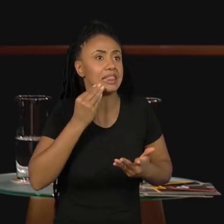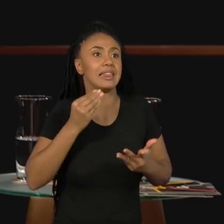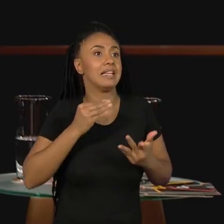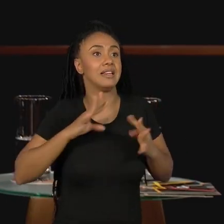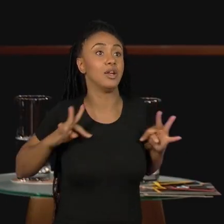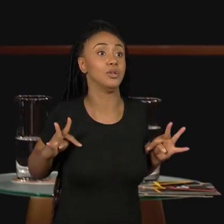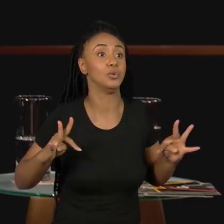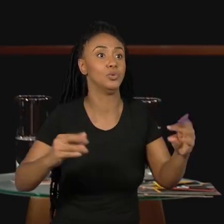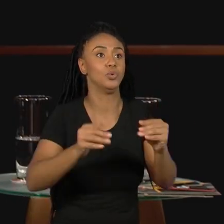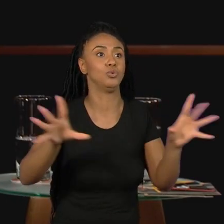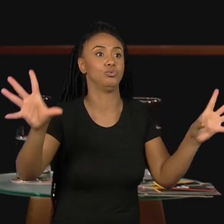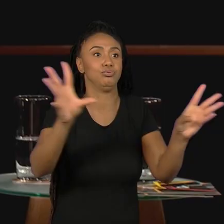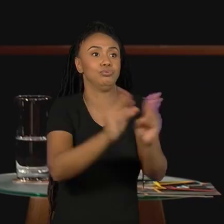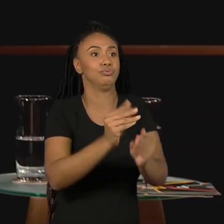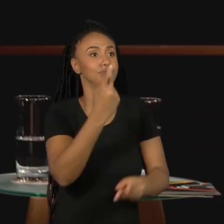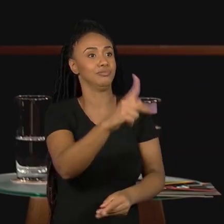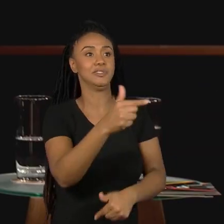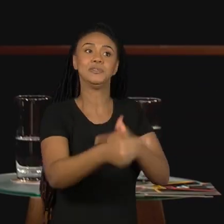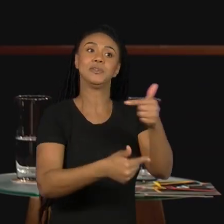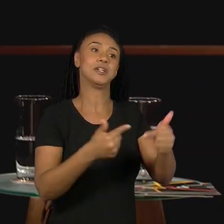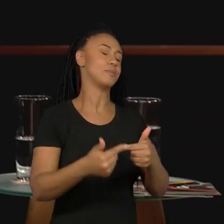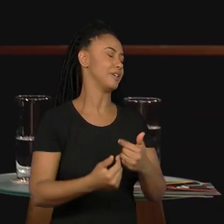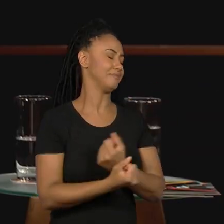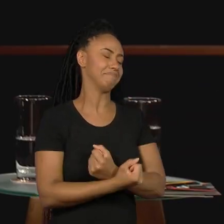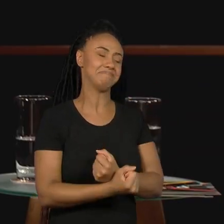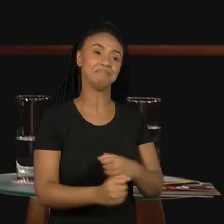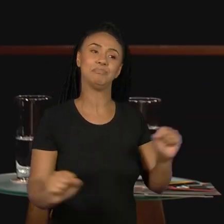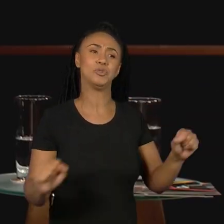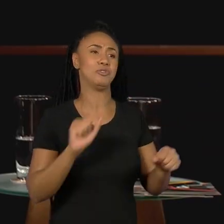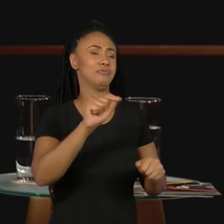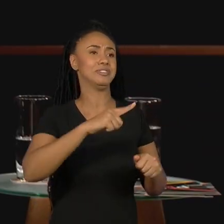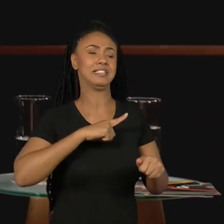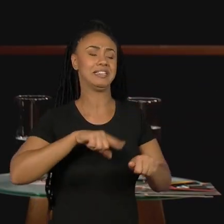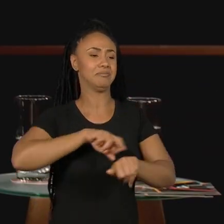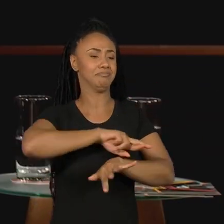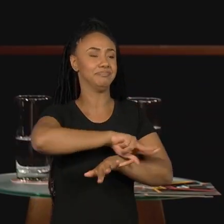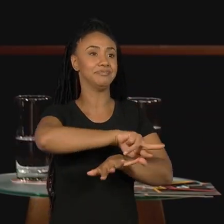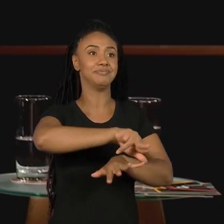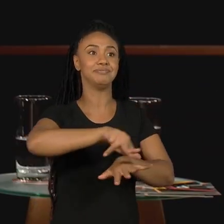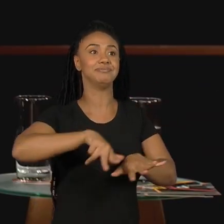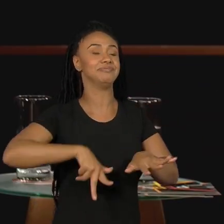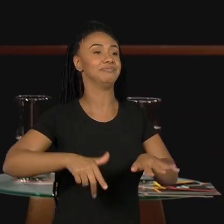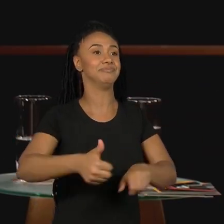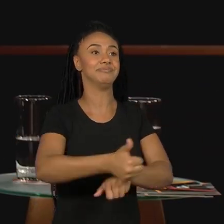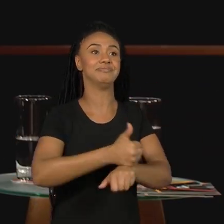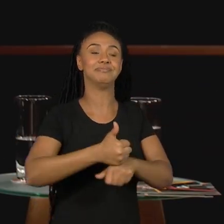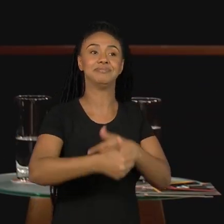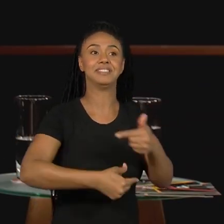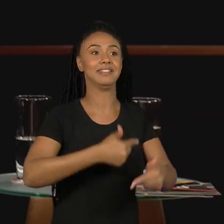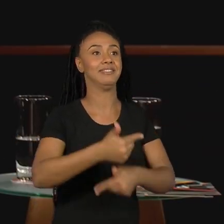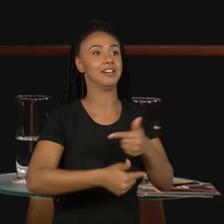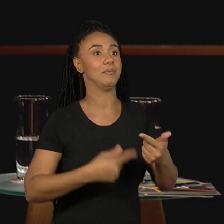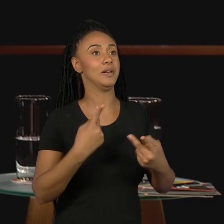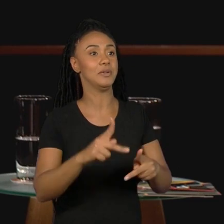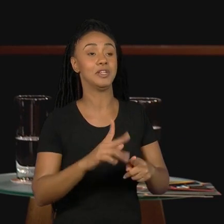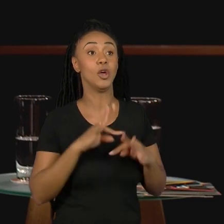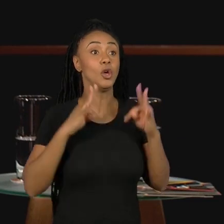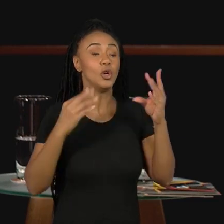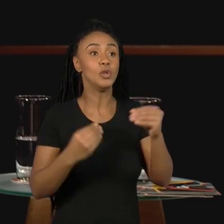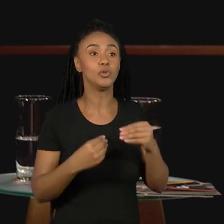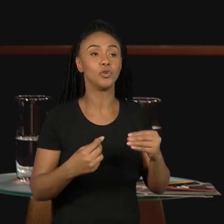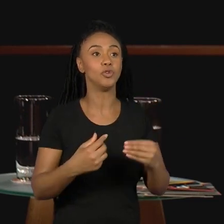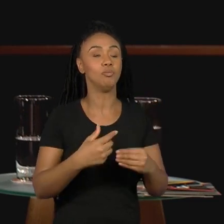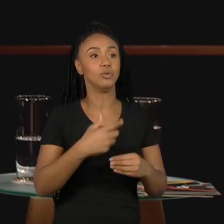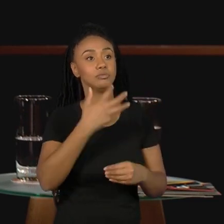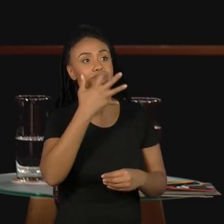abranger a totalidade do seu trabalho, a multiplicidade das coisas que você faz, que deixa todo mundo tão